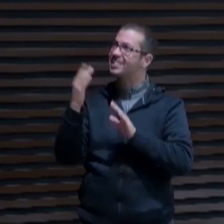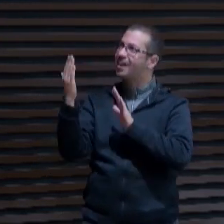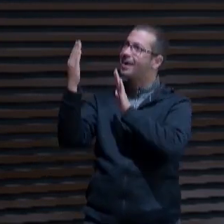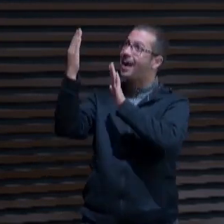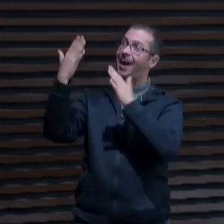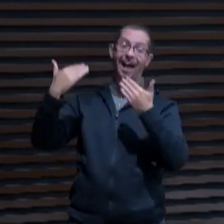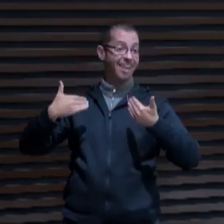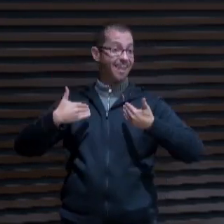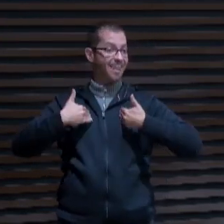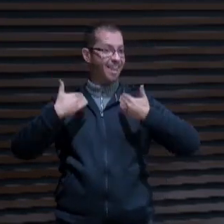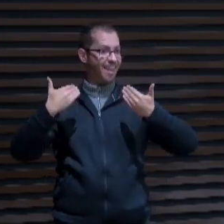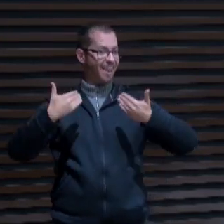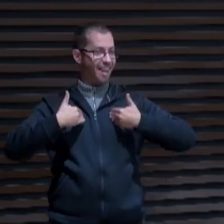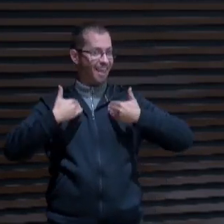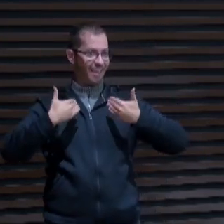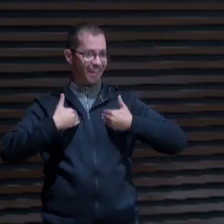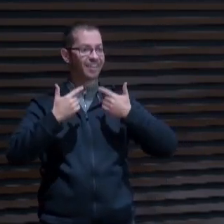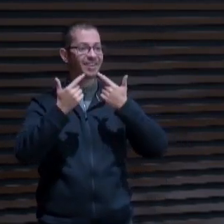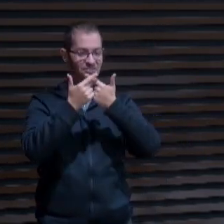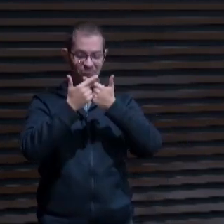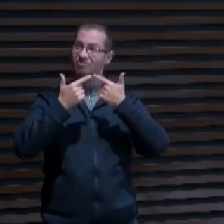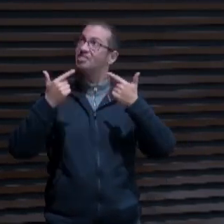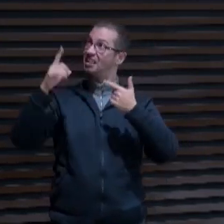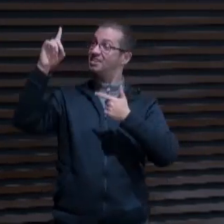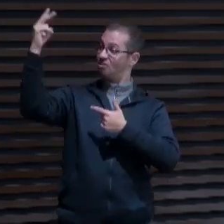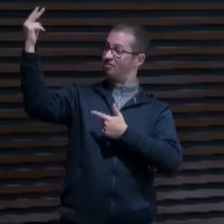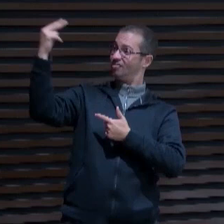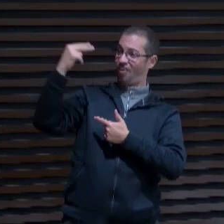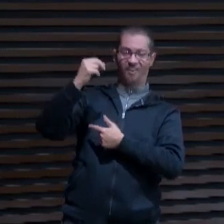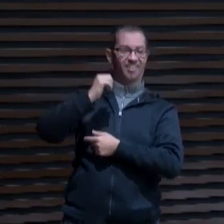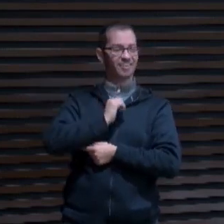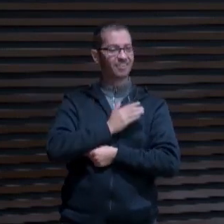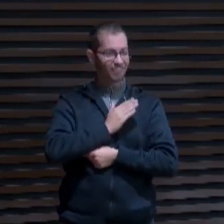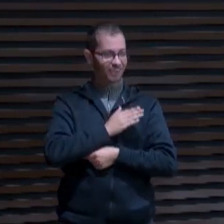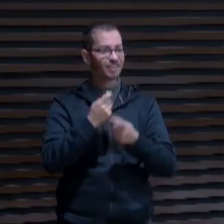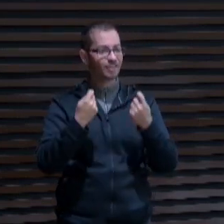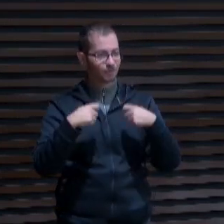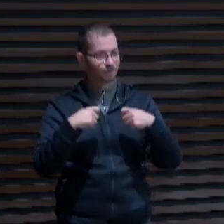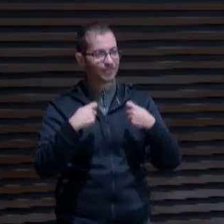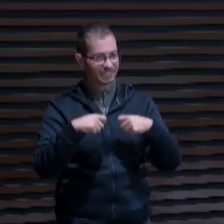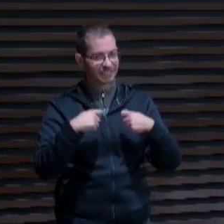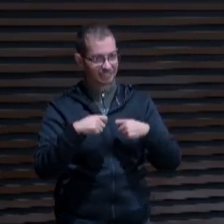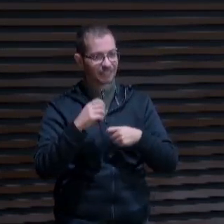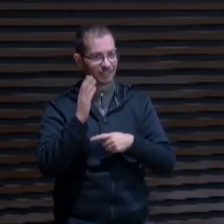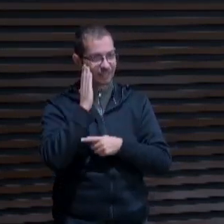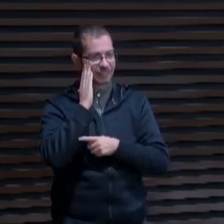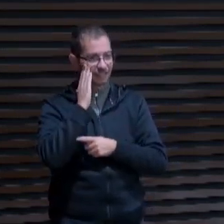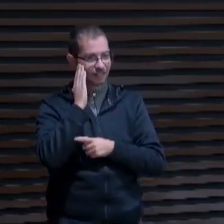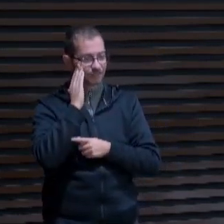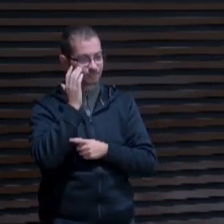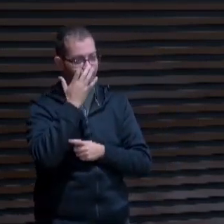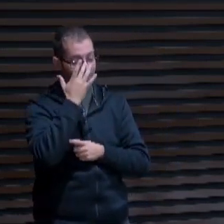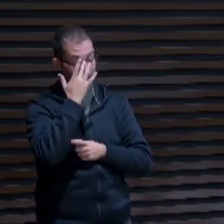e eles dirigiam o canto porque eles estavam experimentados naquilo. Então, ao olharmos para